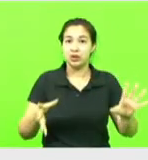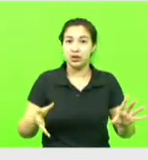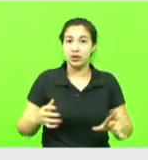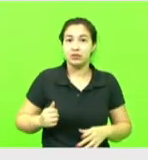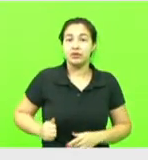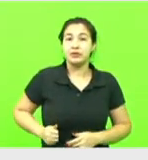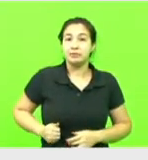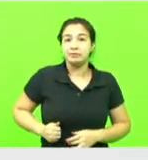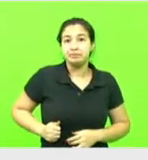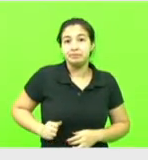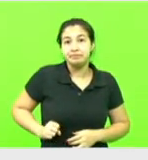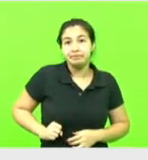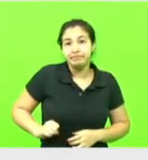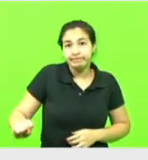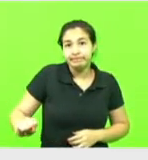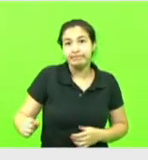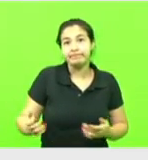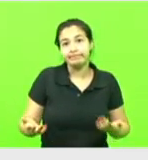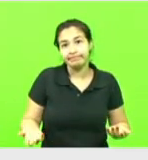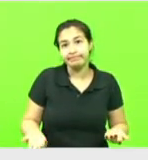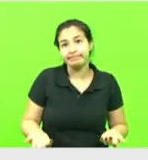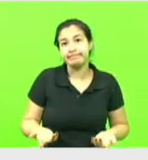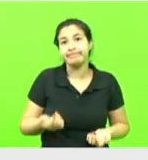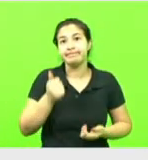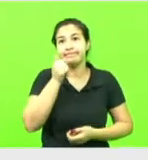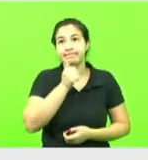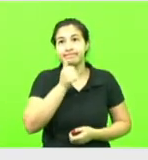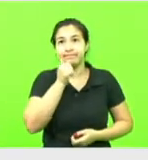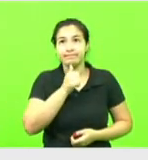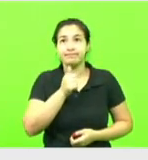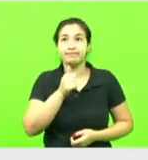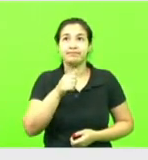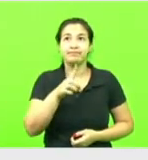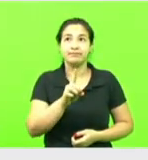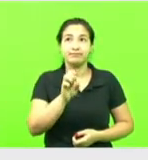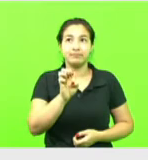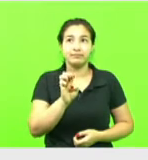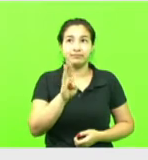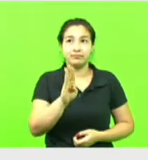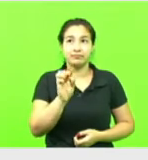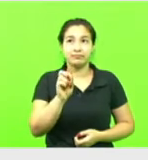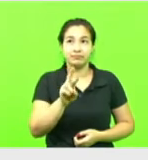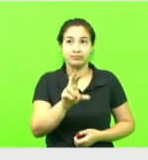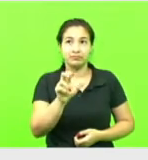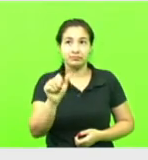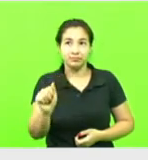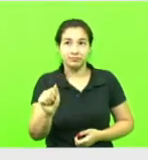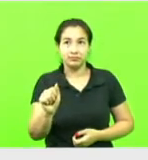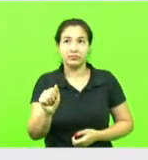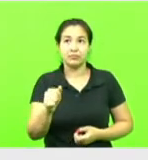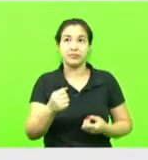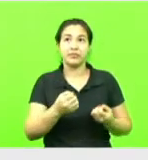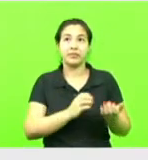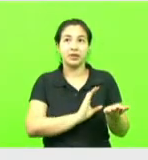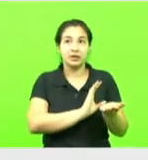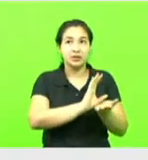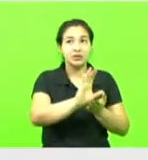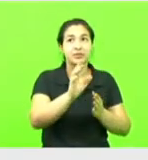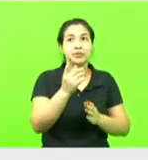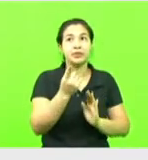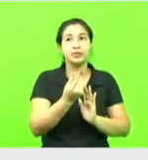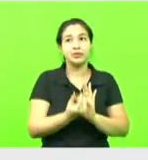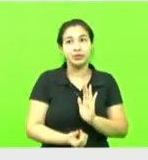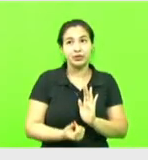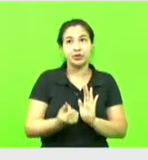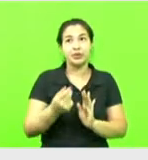pró-aborto, feminista, da Débora Diniz, que recebeu 5,2 milhões do governo da era PT, aí,